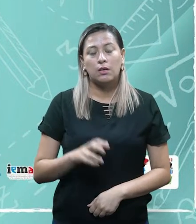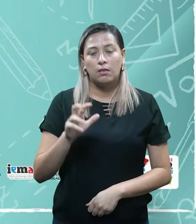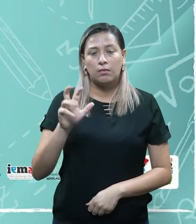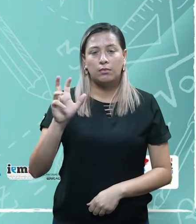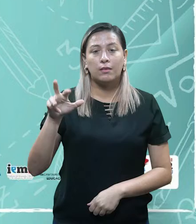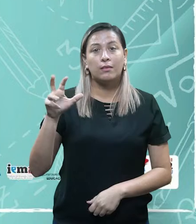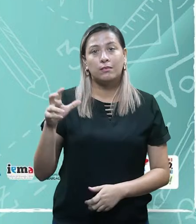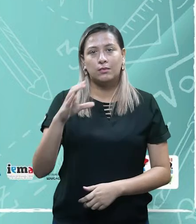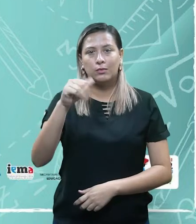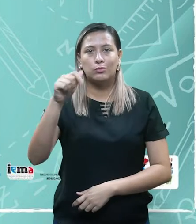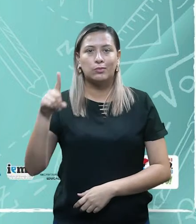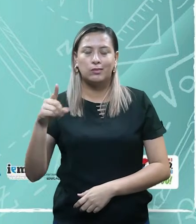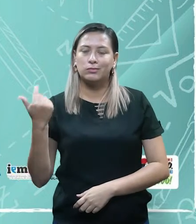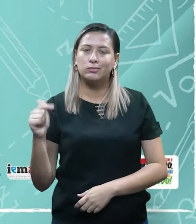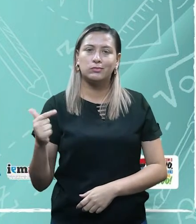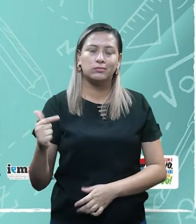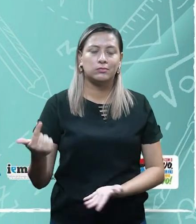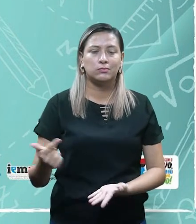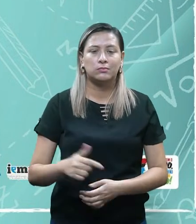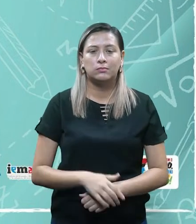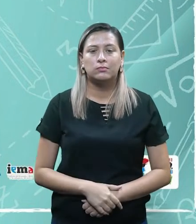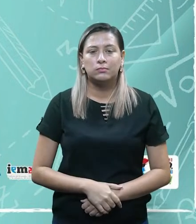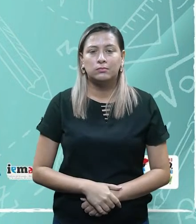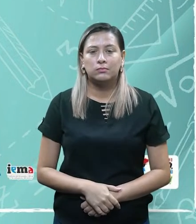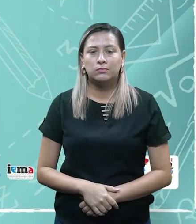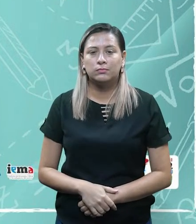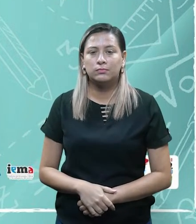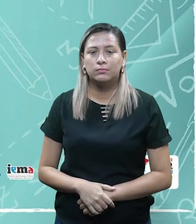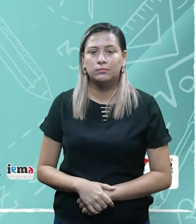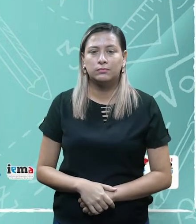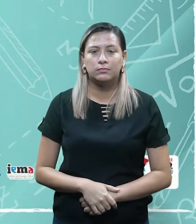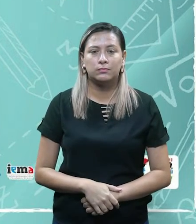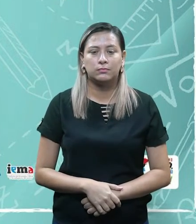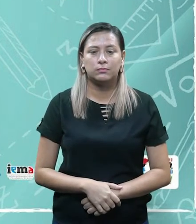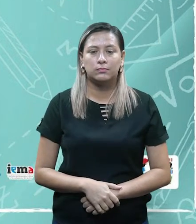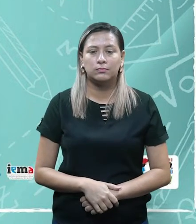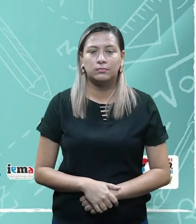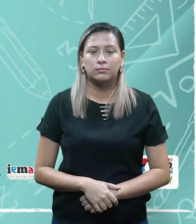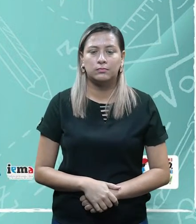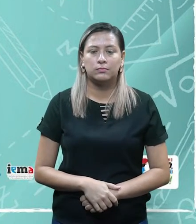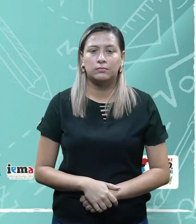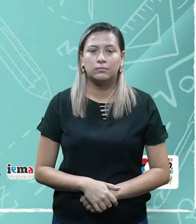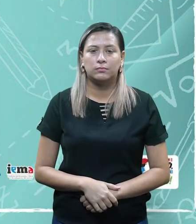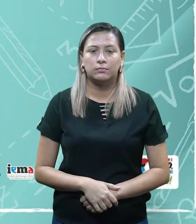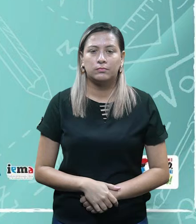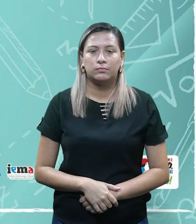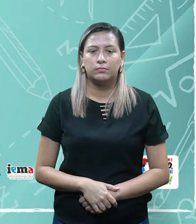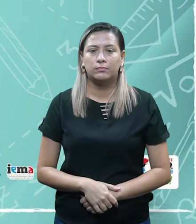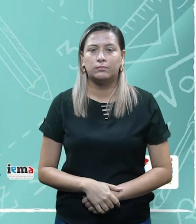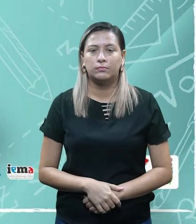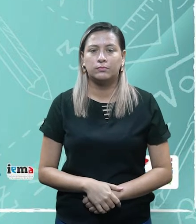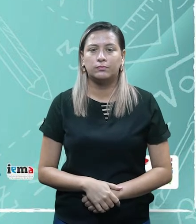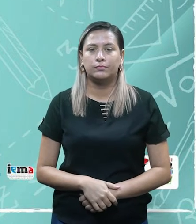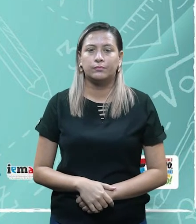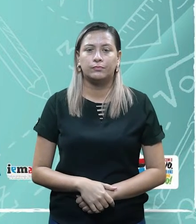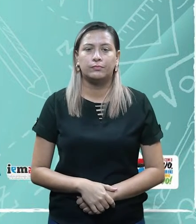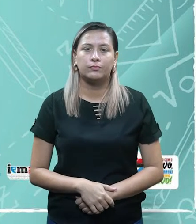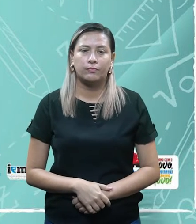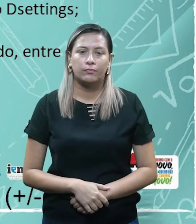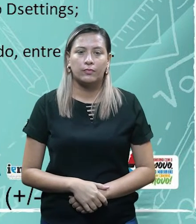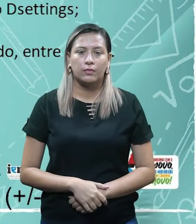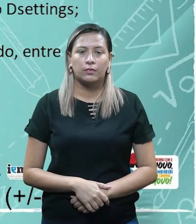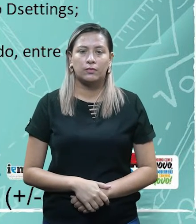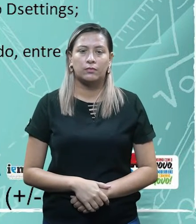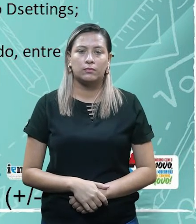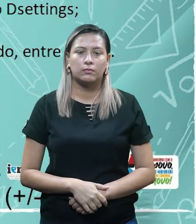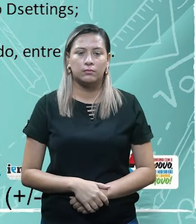CAD, tá? E essas teclas, elas são formadas com a composição de outras teclas para poder